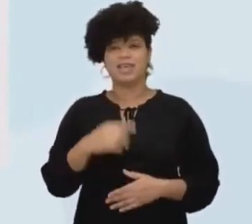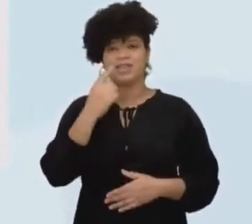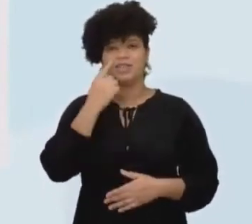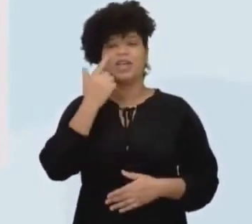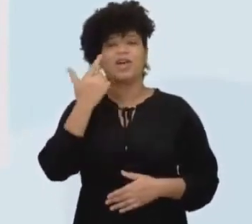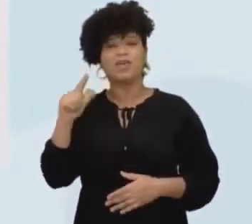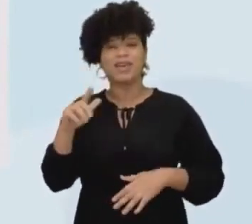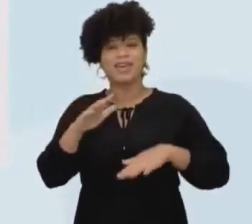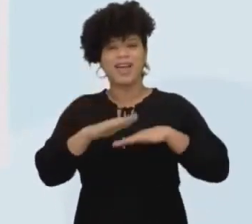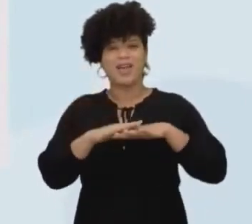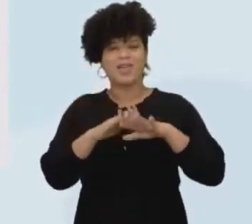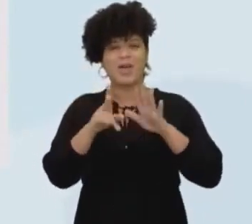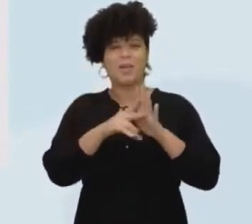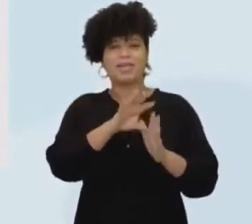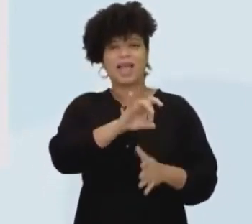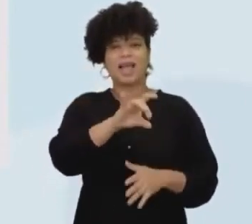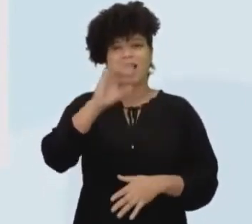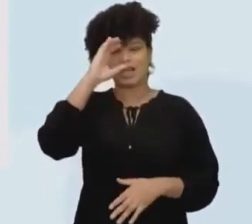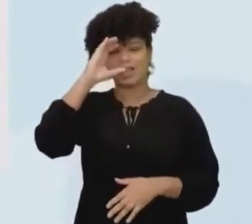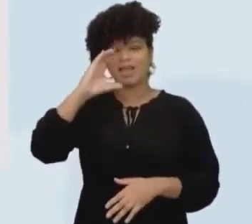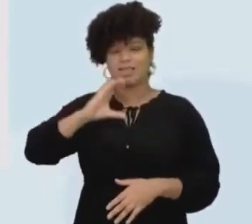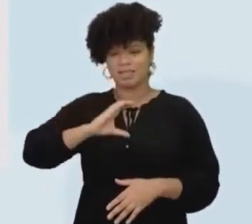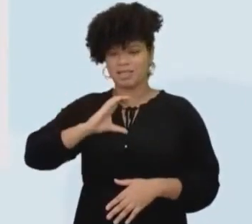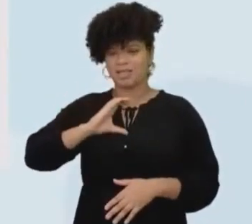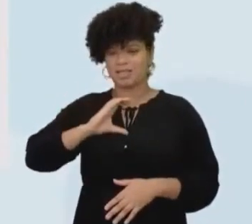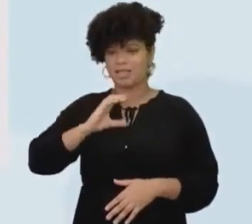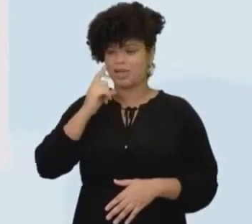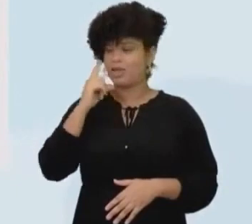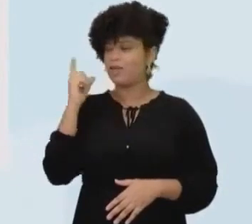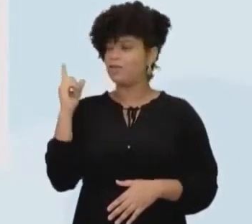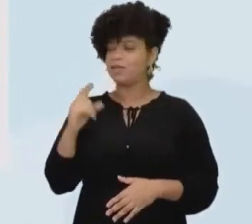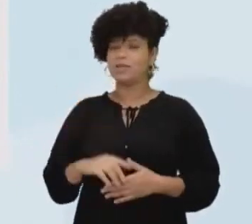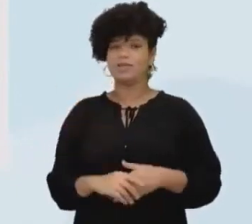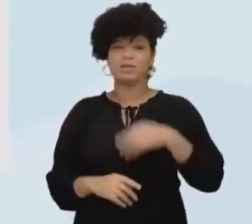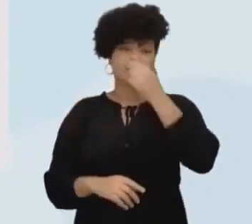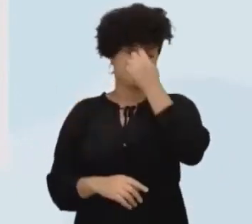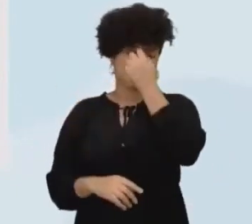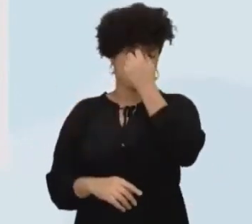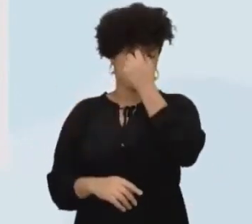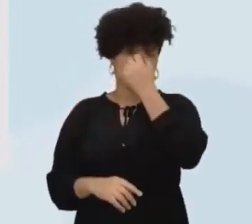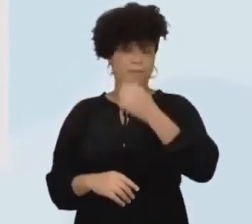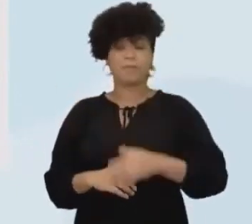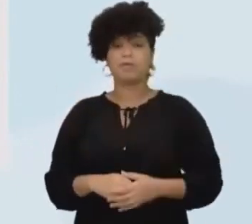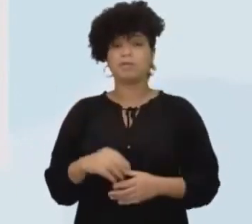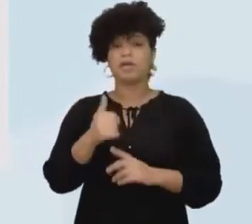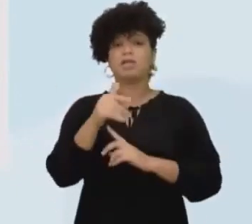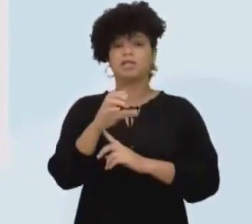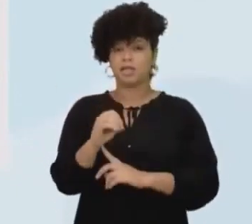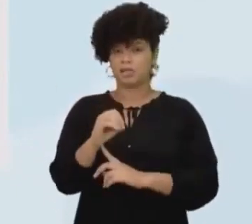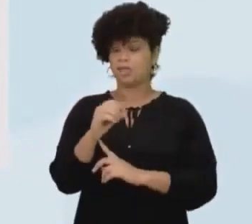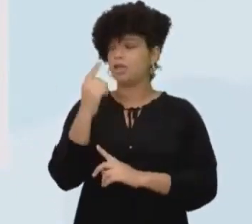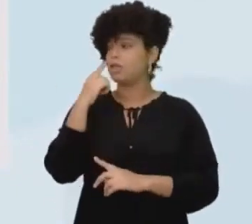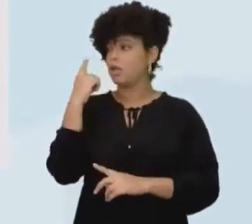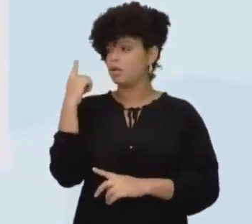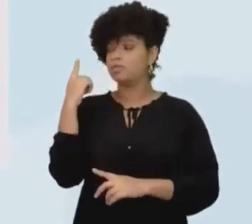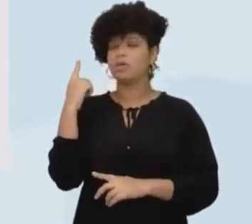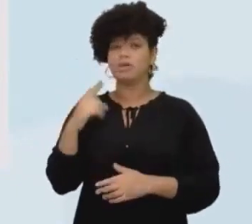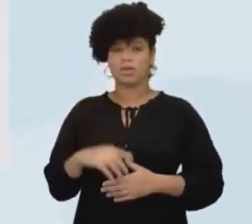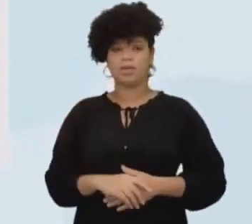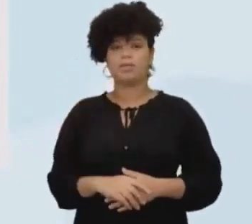e a gente vê cada cidadão representa aí 1% da população tem 10 numa fileira vezes cinco fileira